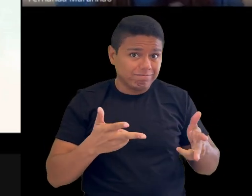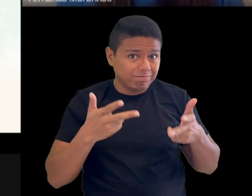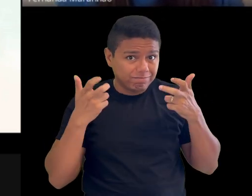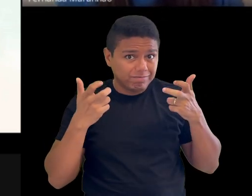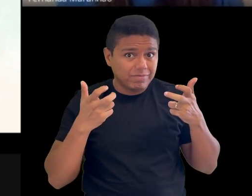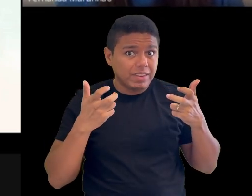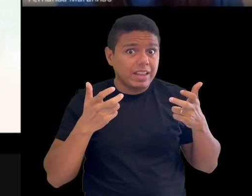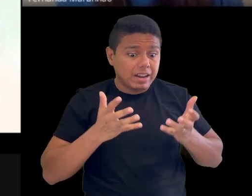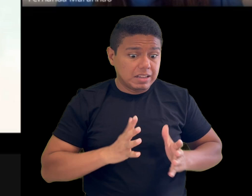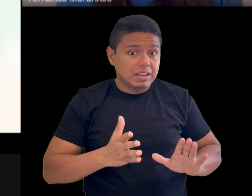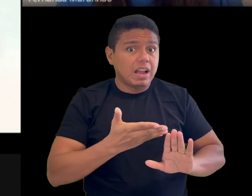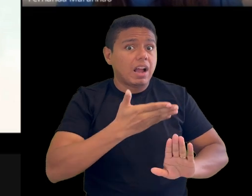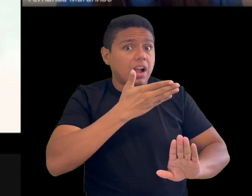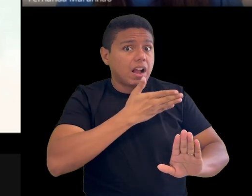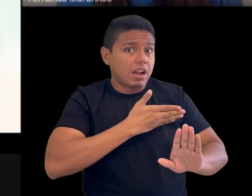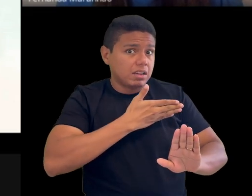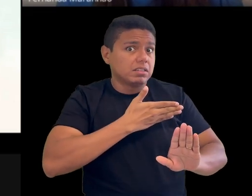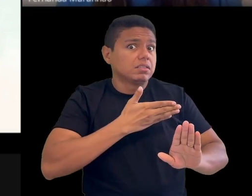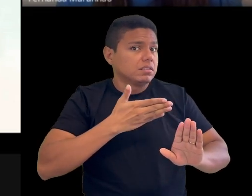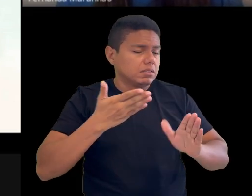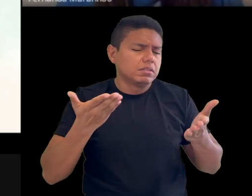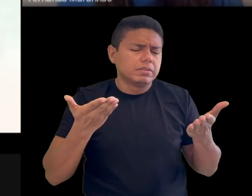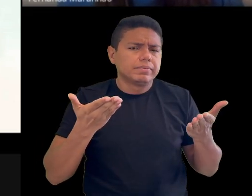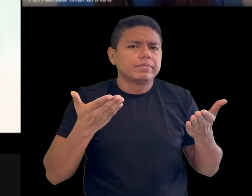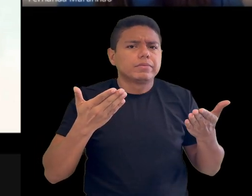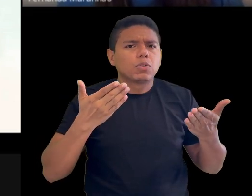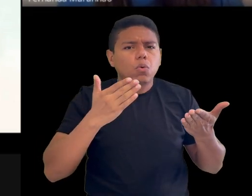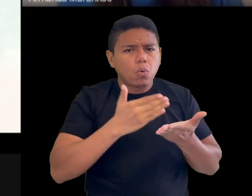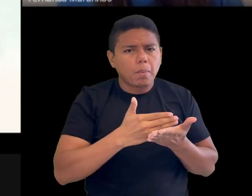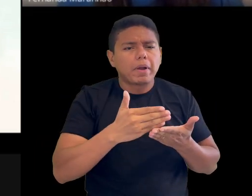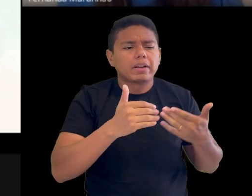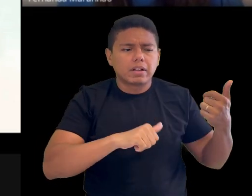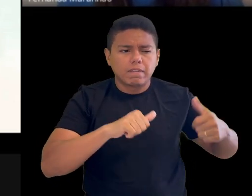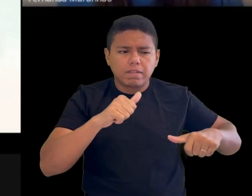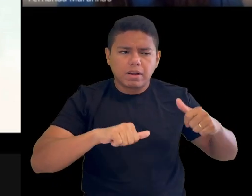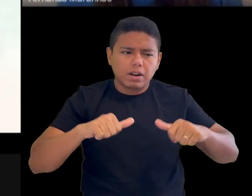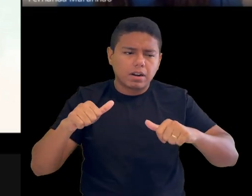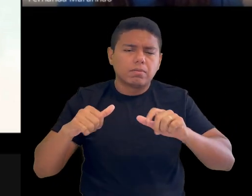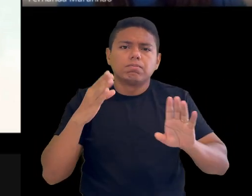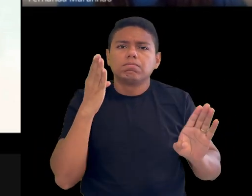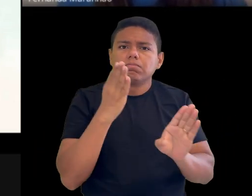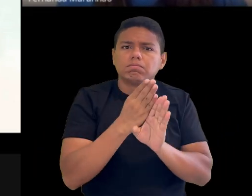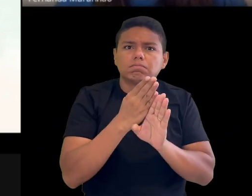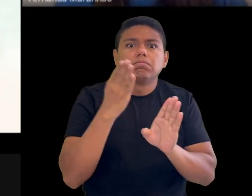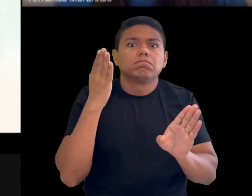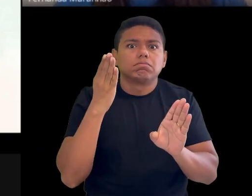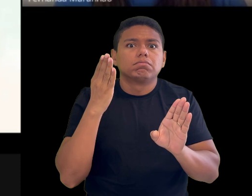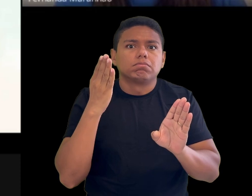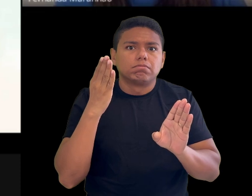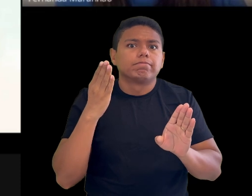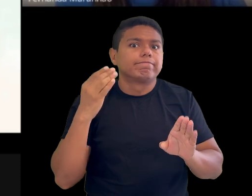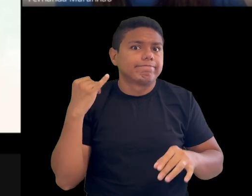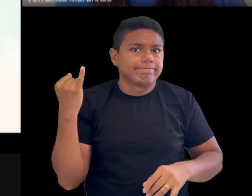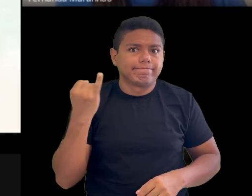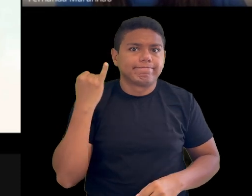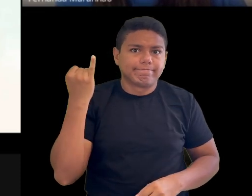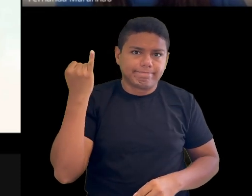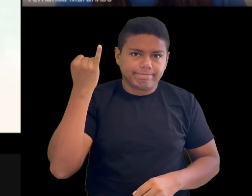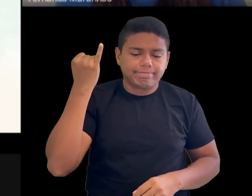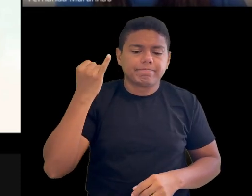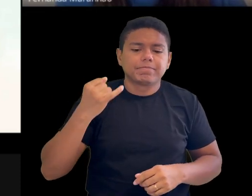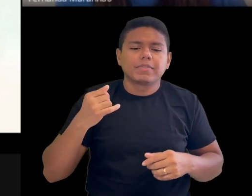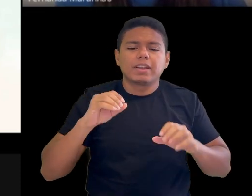gestação superior a 20 semanas, para fazer o diagnóstico diferencial com abortamento, é o que podemos ver nesse slide, a